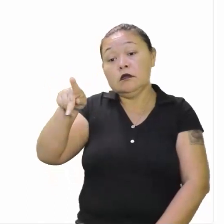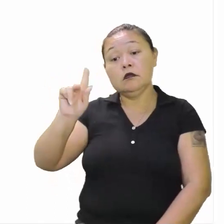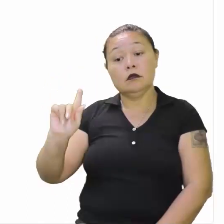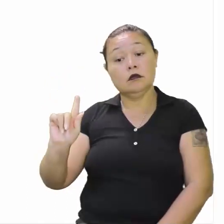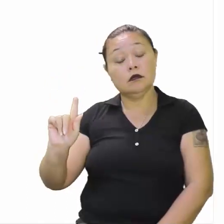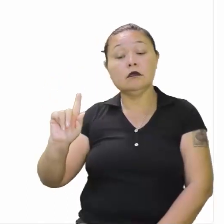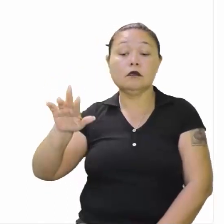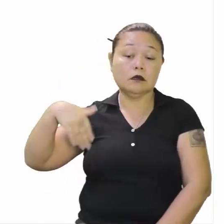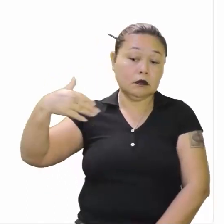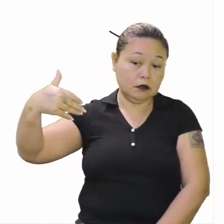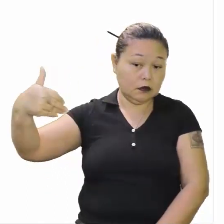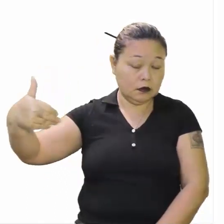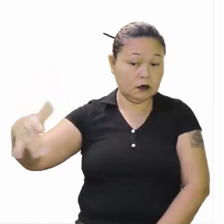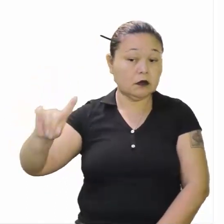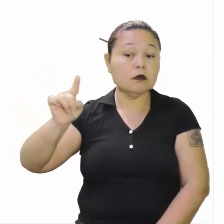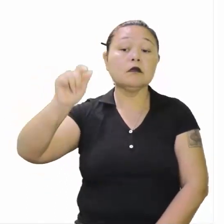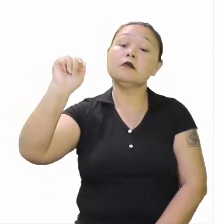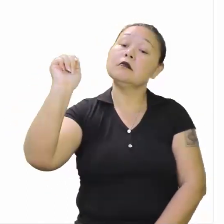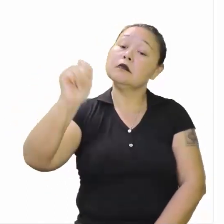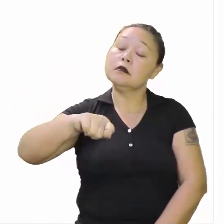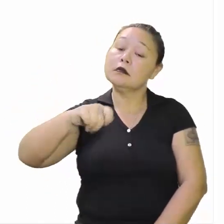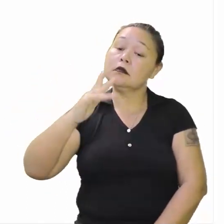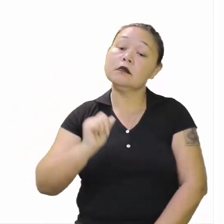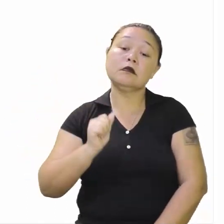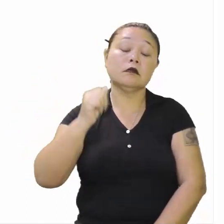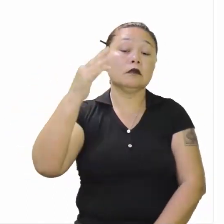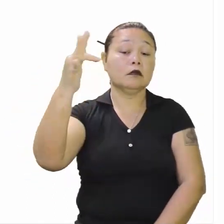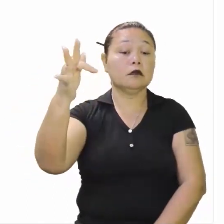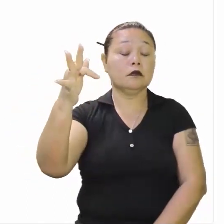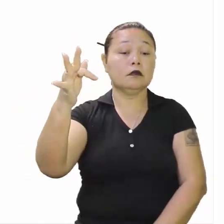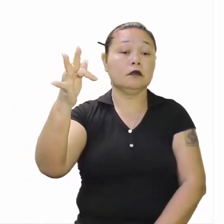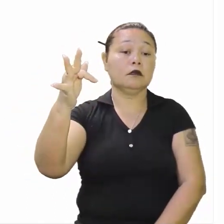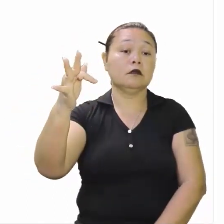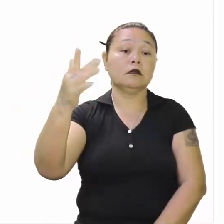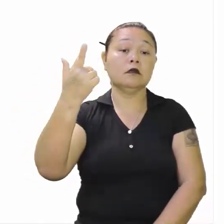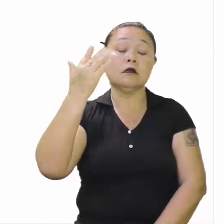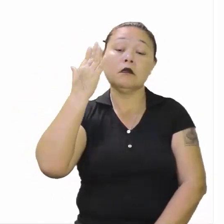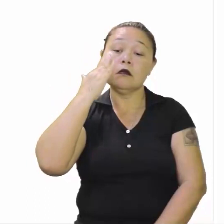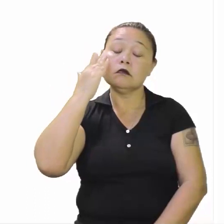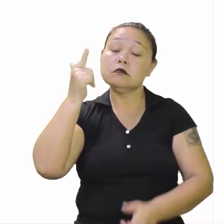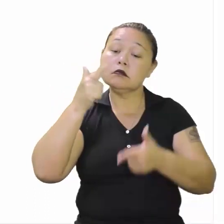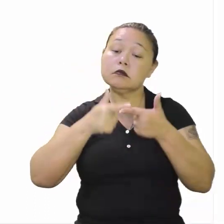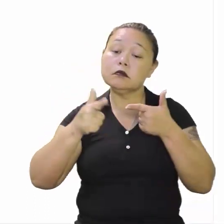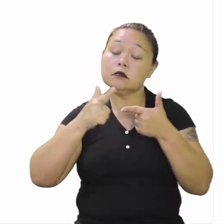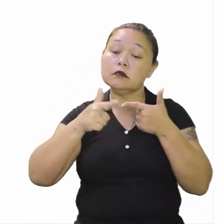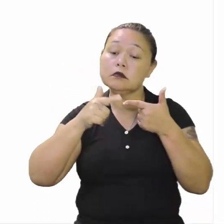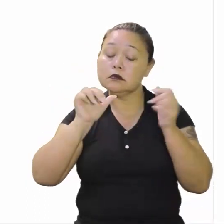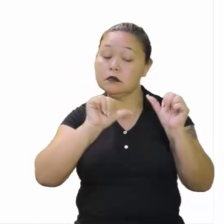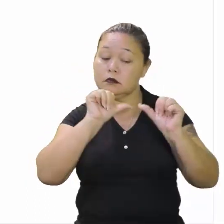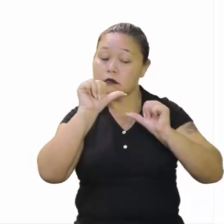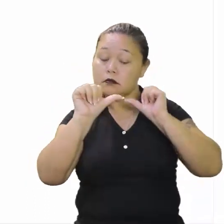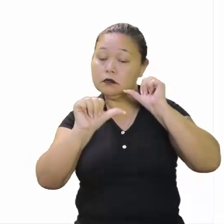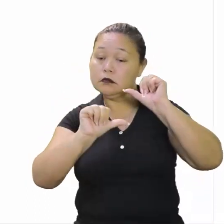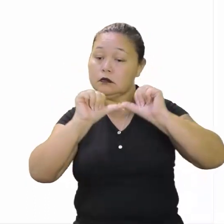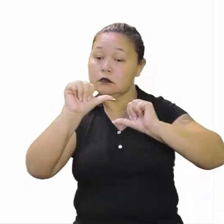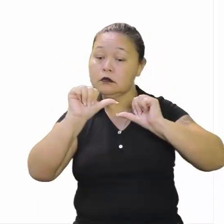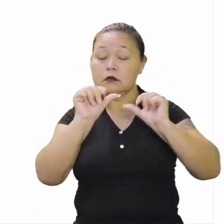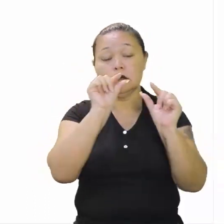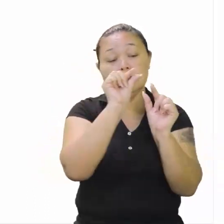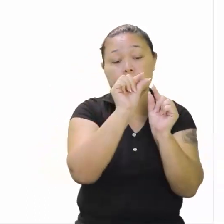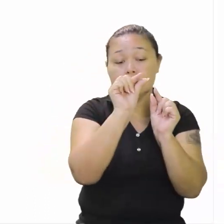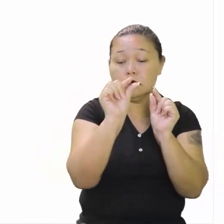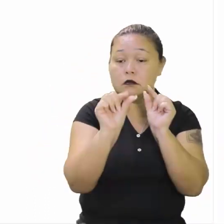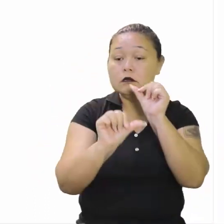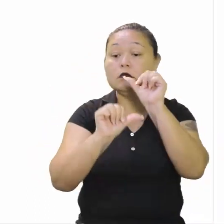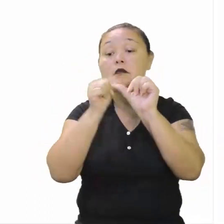sucessivamente, para que você possa, futuramente, determinado problema, você transformar unidade de massa